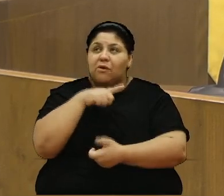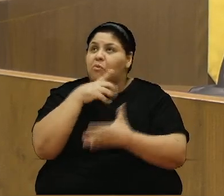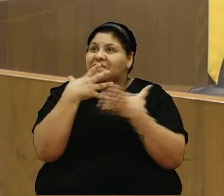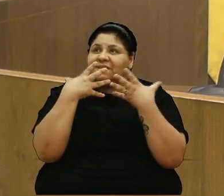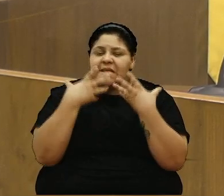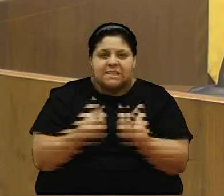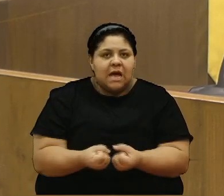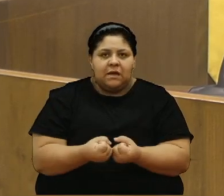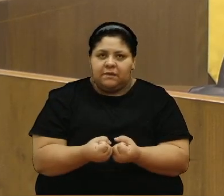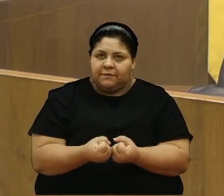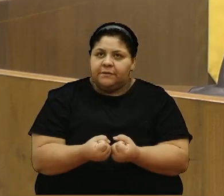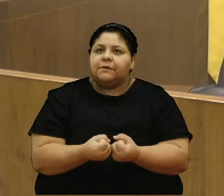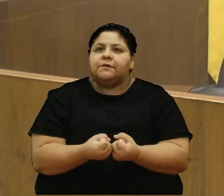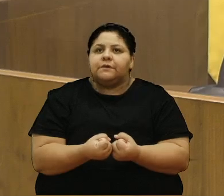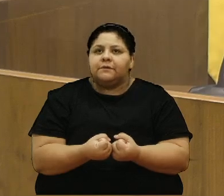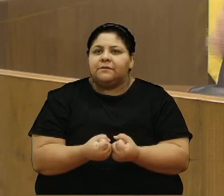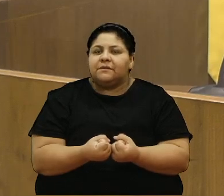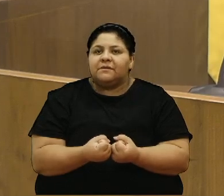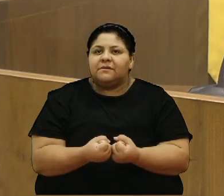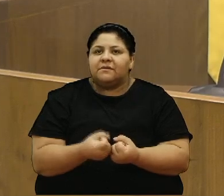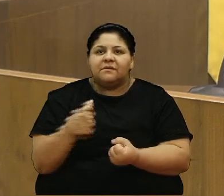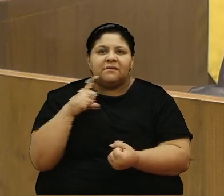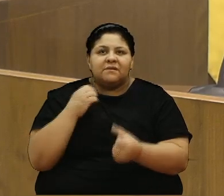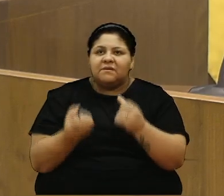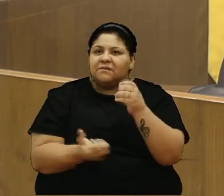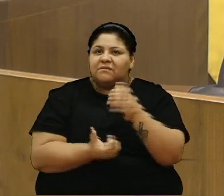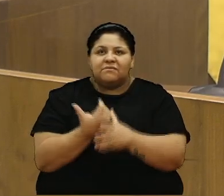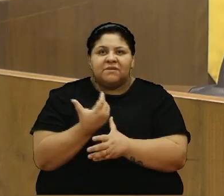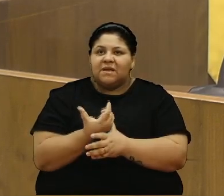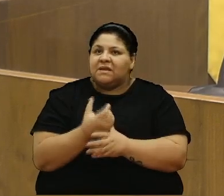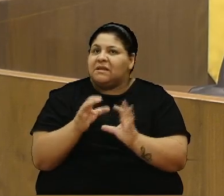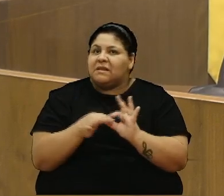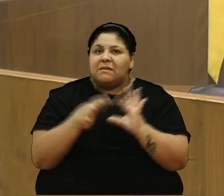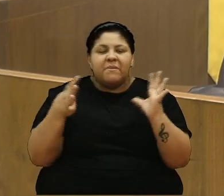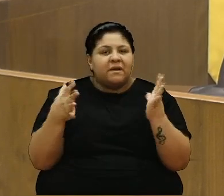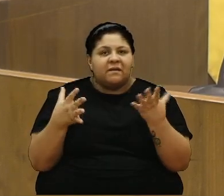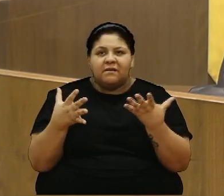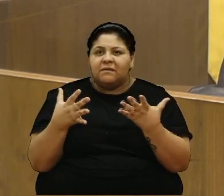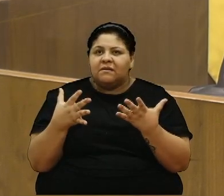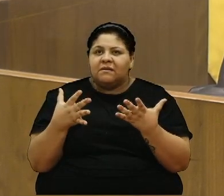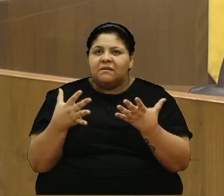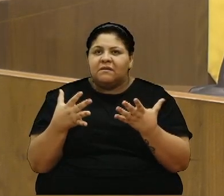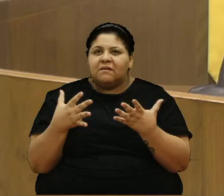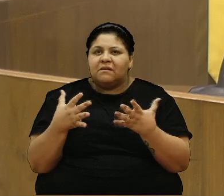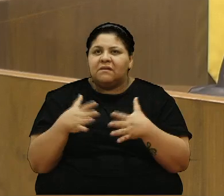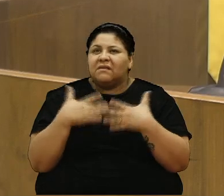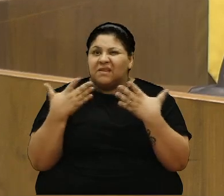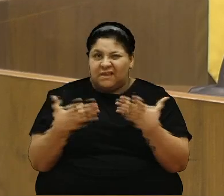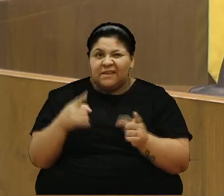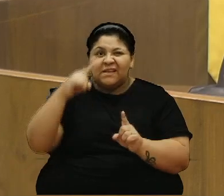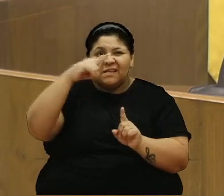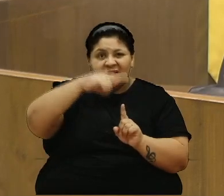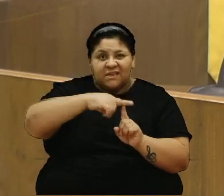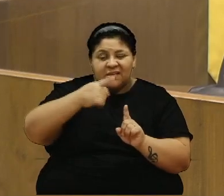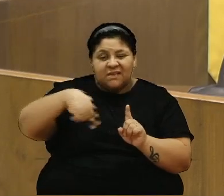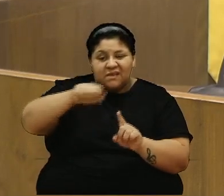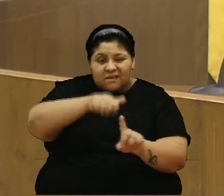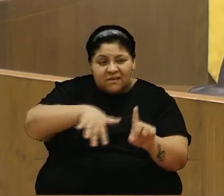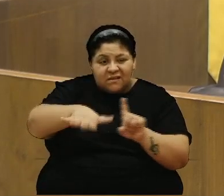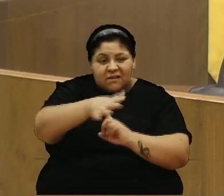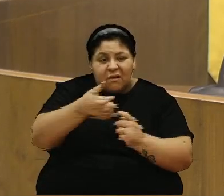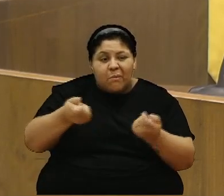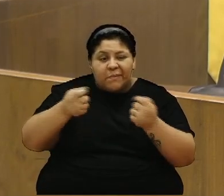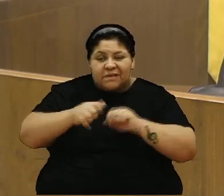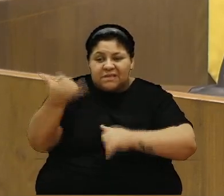inaceitável. Não existe consentimento. Então, esse tipo de coisa, a nossa sociedade precisa